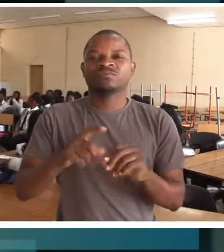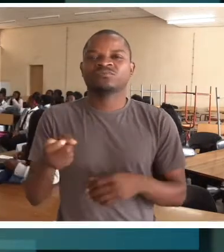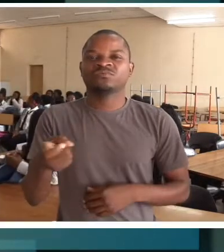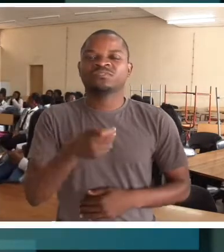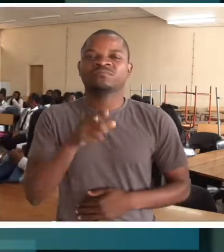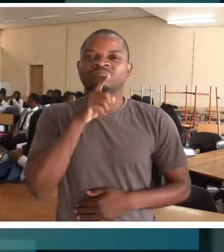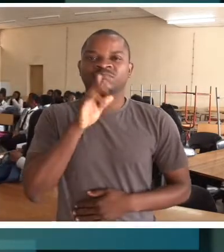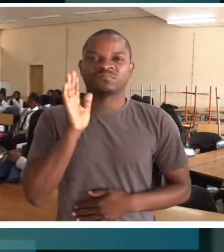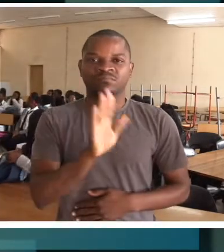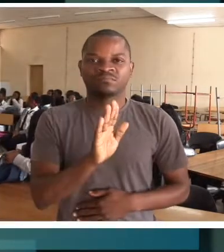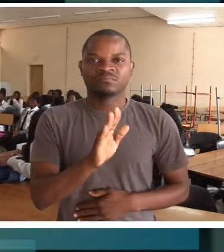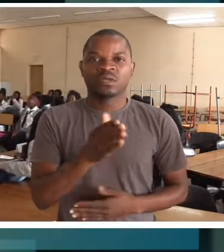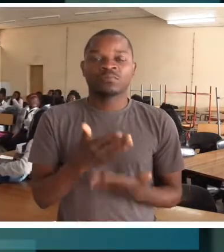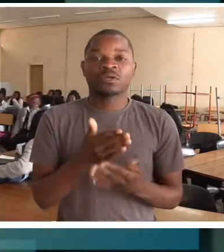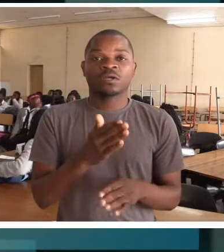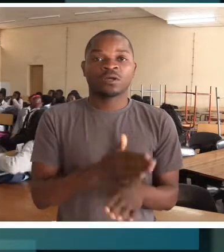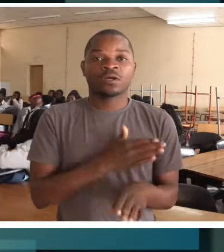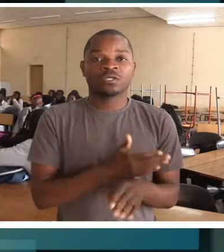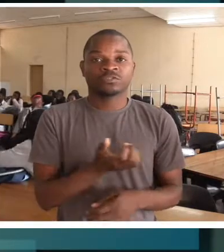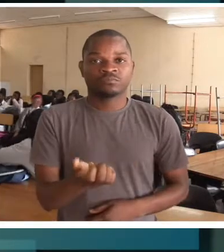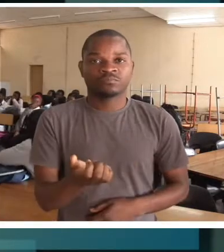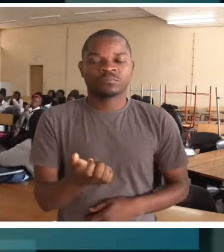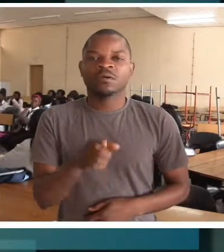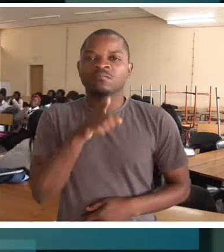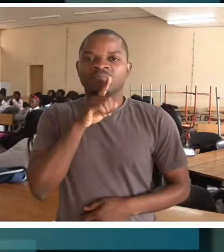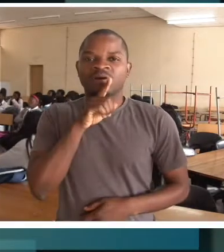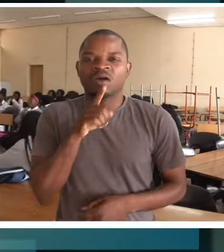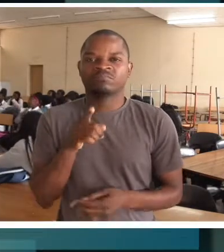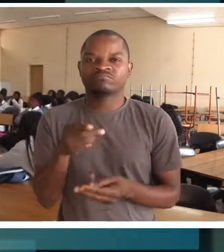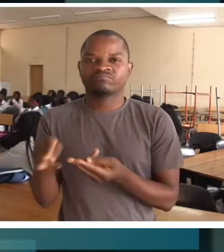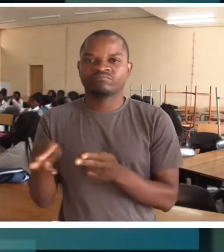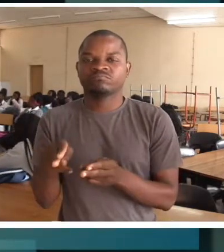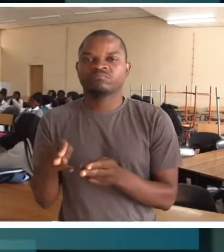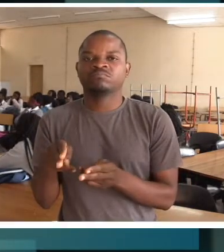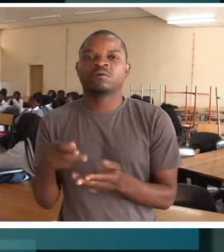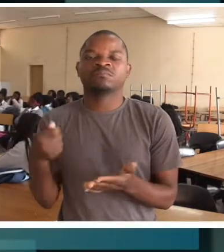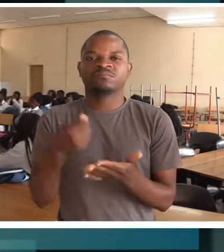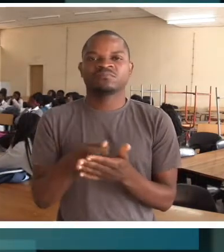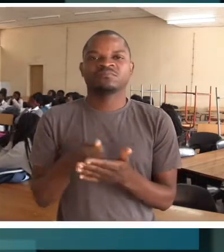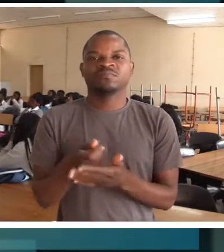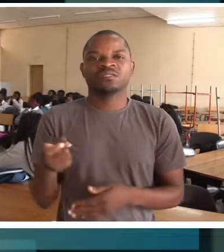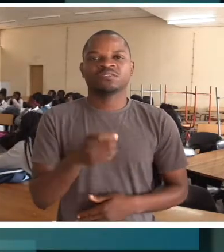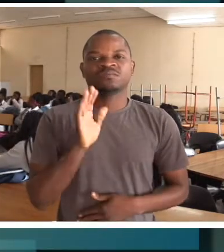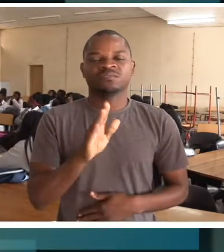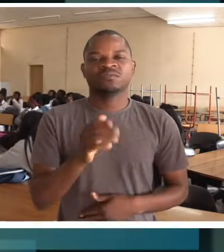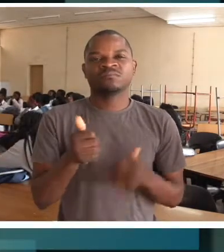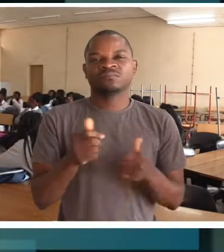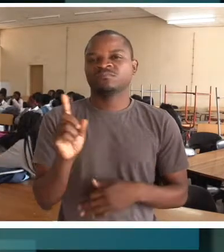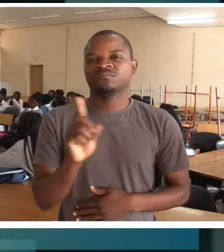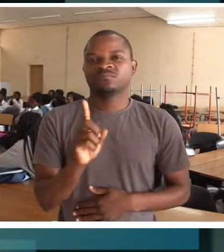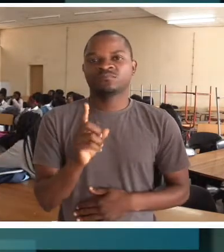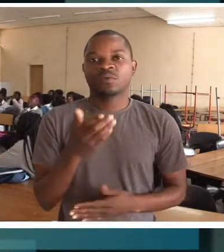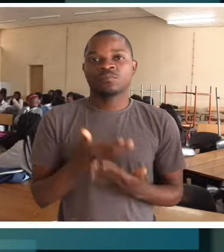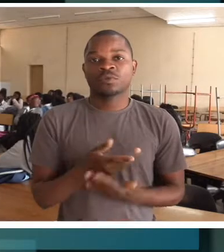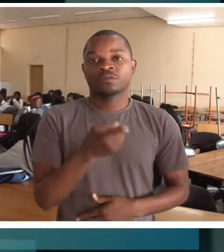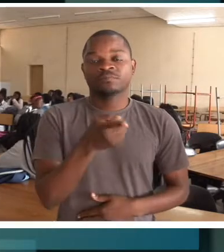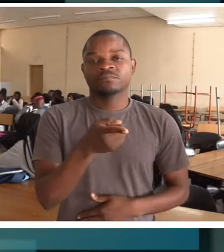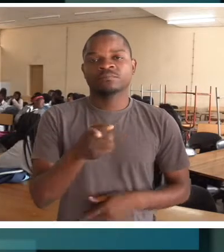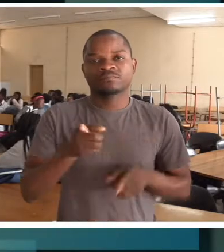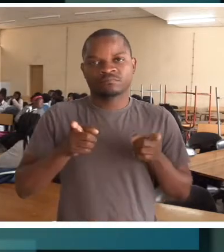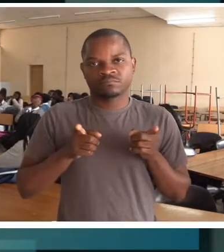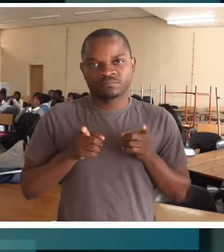que os pais têm. Então quando elas são crianças os pais comprometem elas para poder pagar as dívidas. Isso não é nada bom